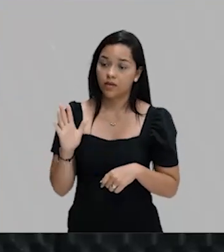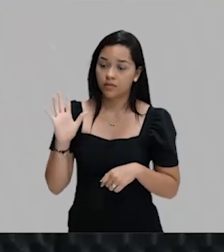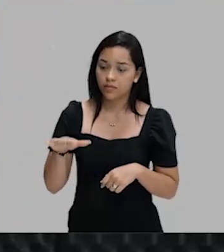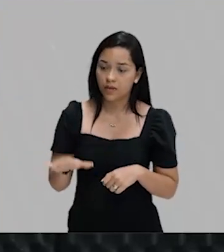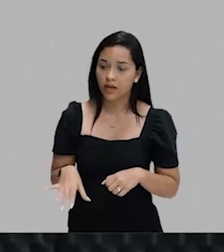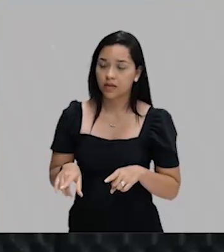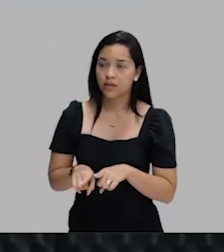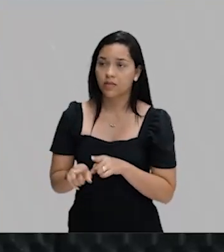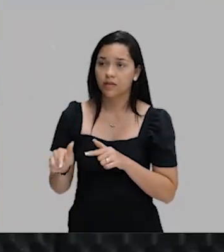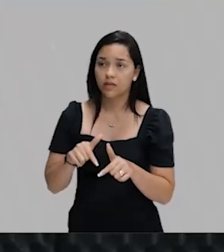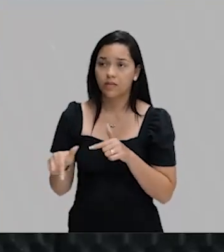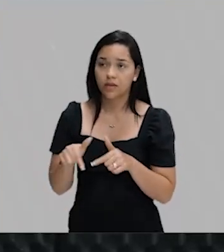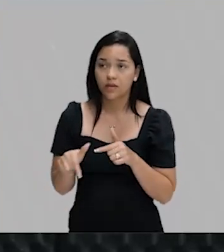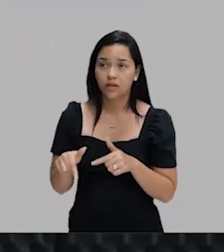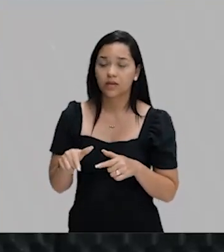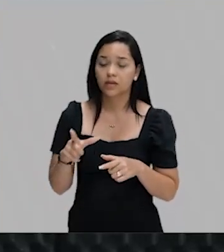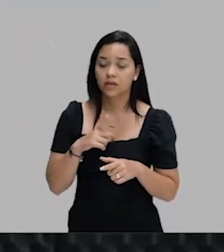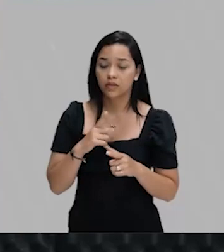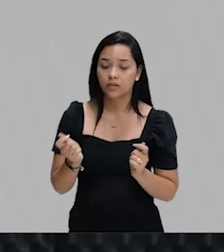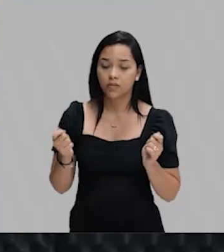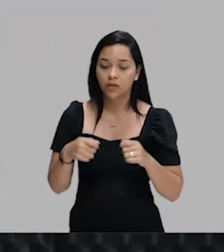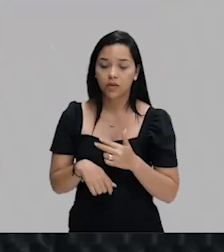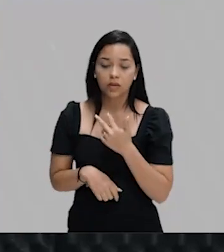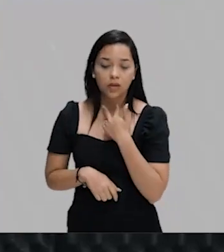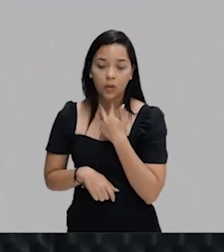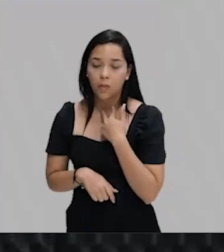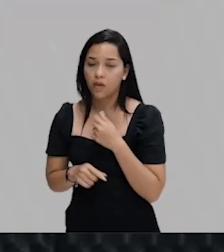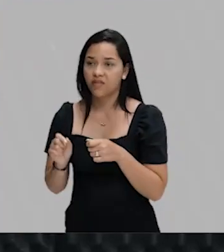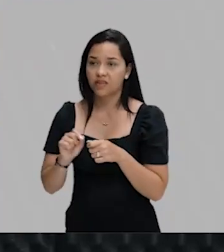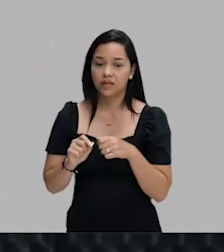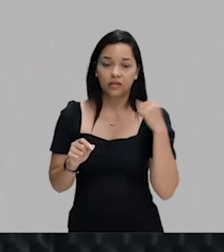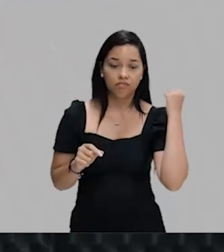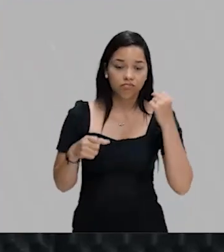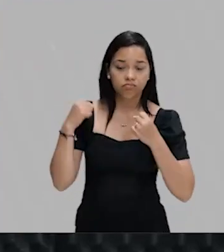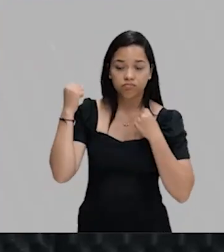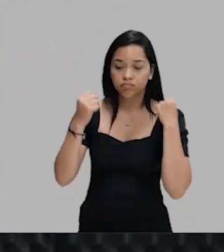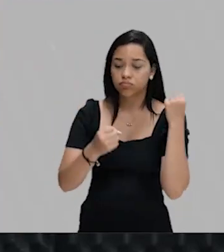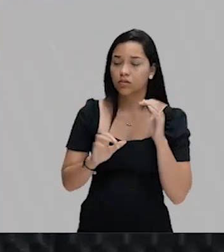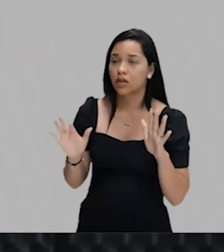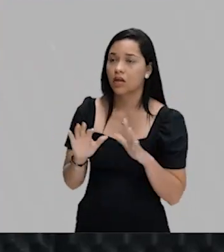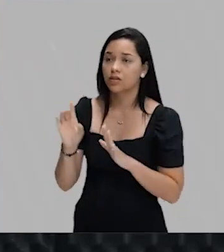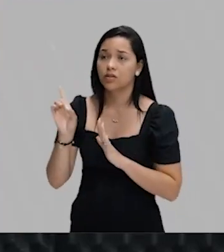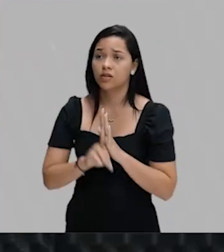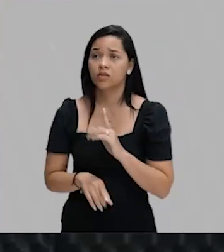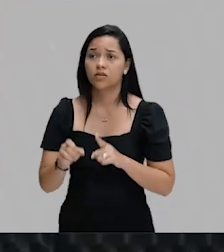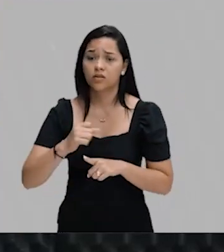barata, trabalhadores das empresas maquiladoras, por exemplo, não podem fazer greve, ou seja, uma série de direitos